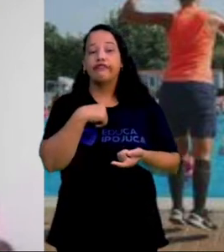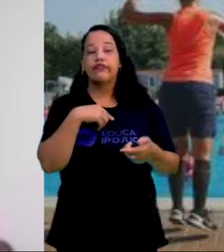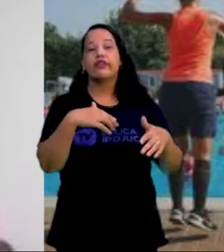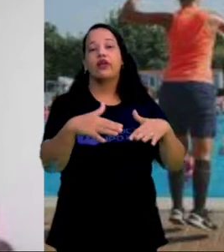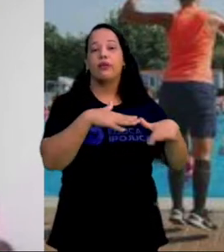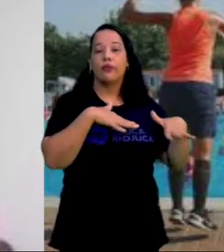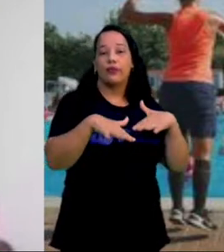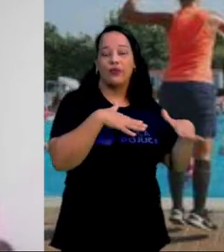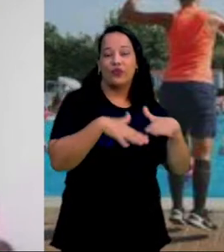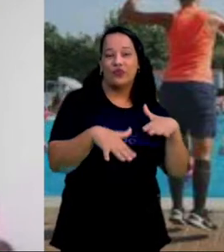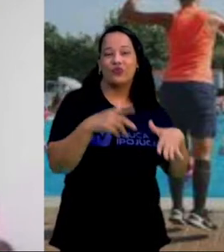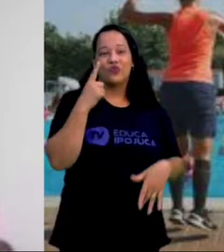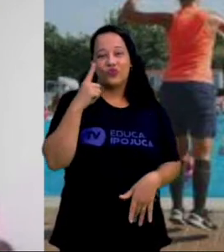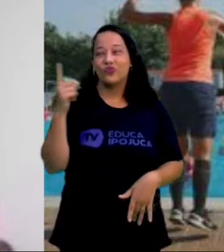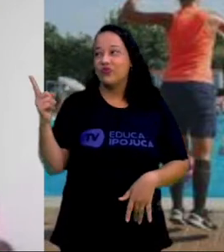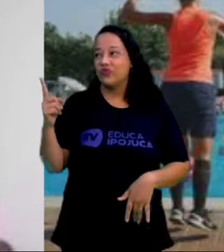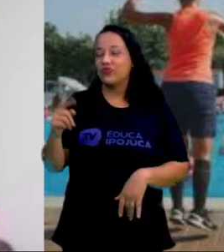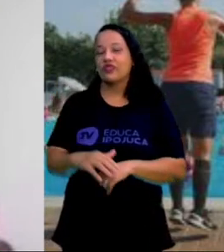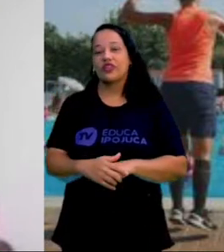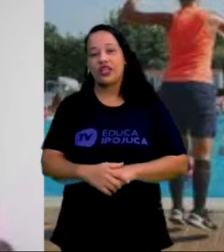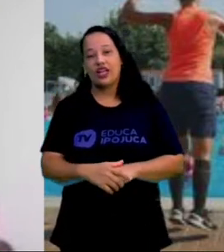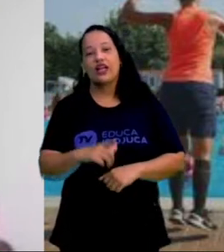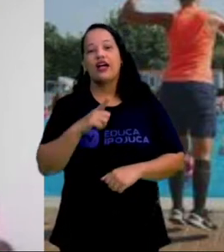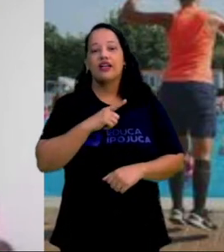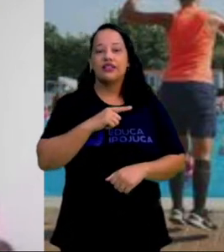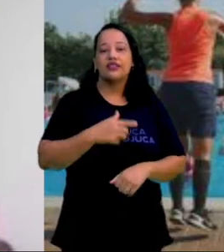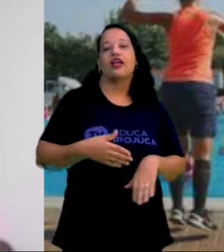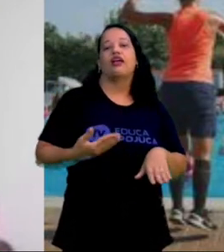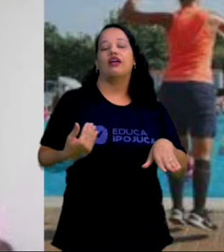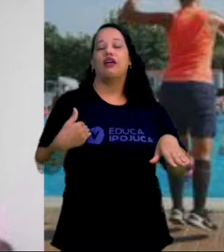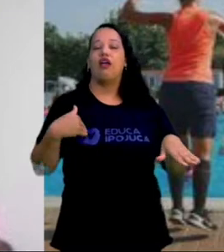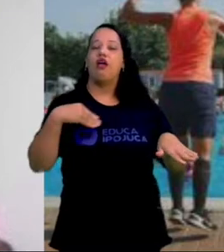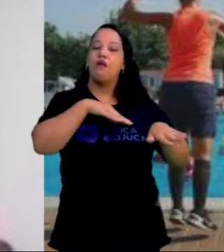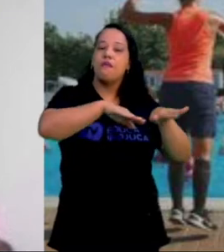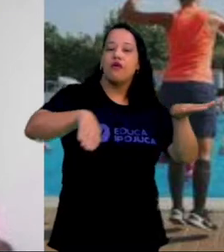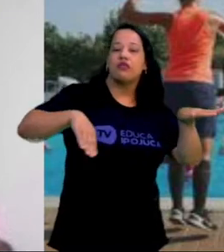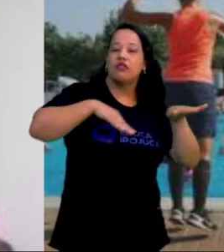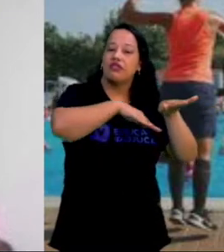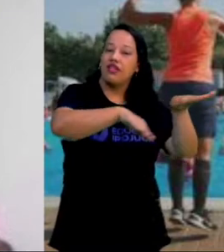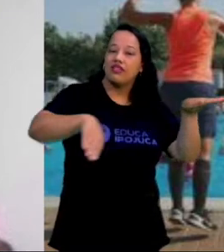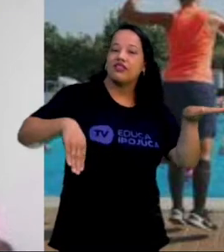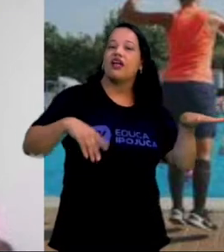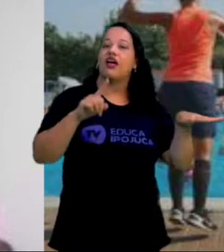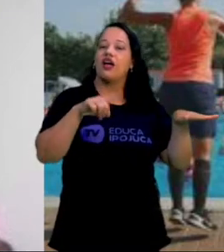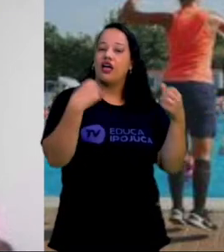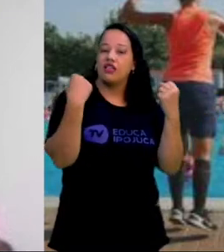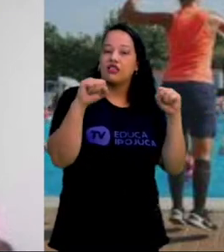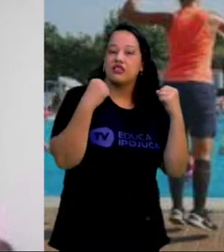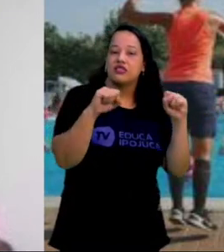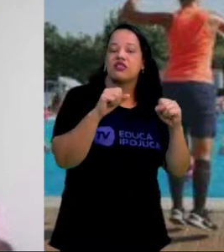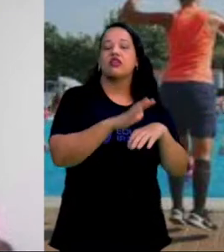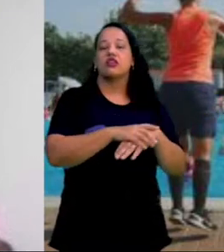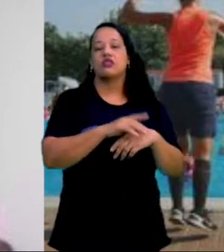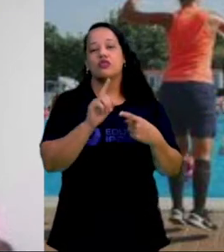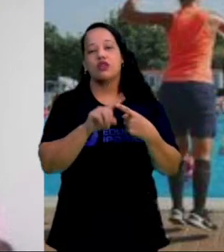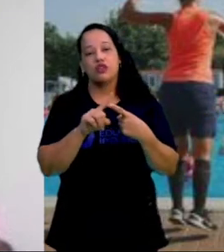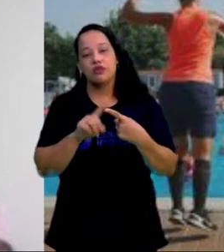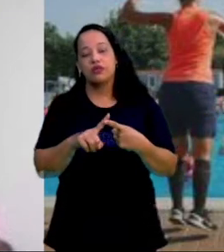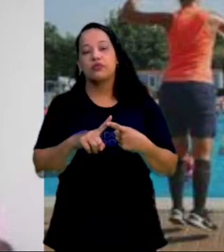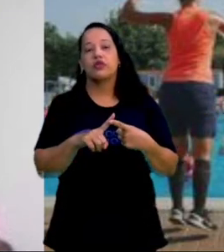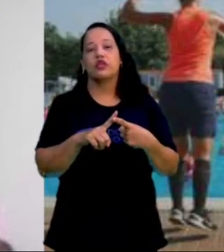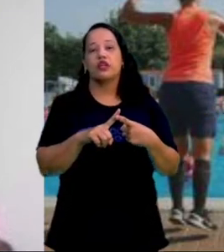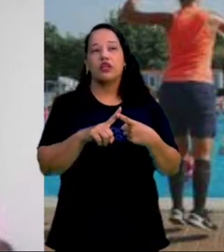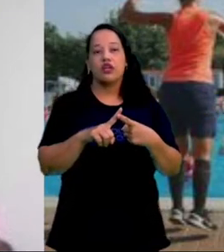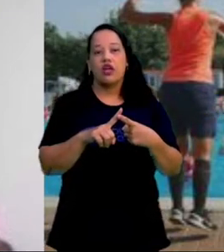também. Vocês podem ver aqui a hidroginástica, né, sendo feita na piscina, que é um exercício. Você vê aqui